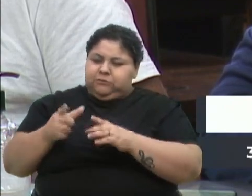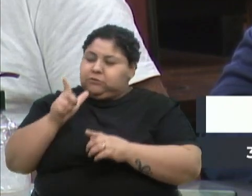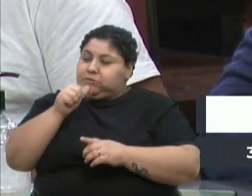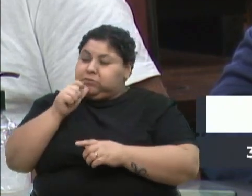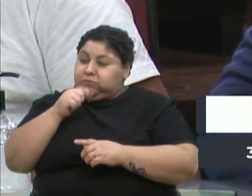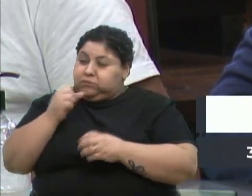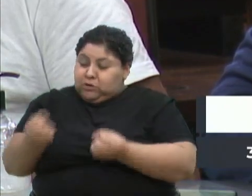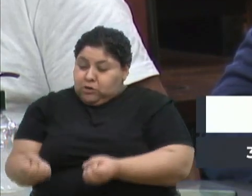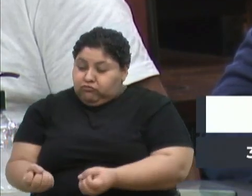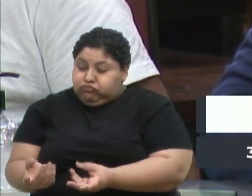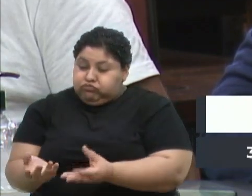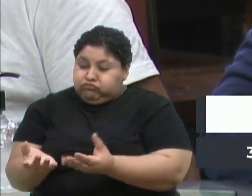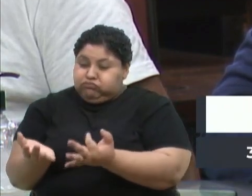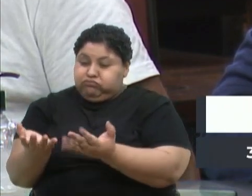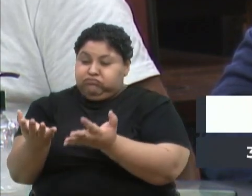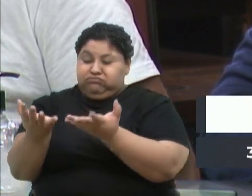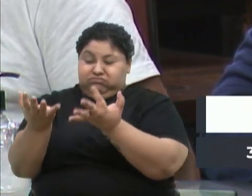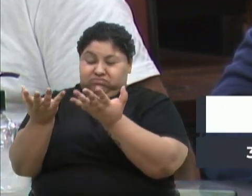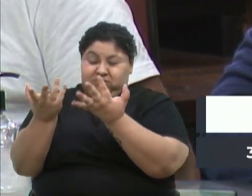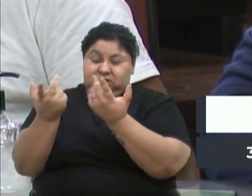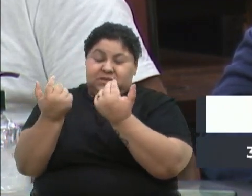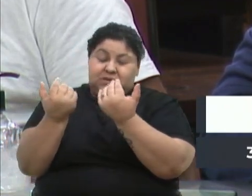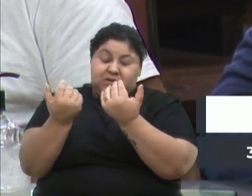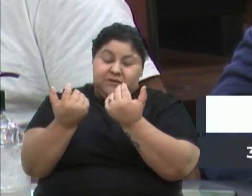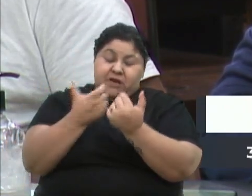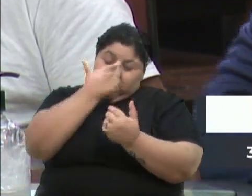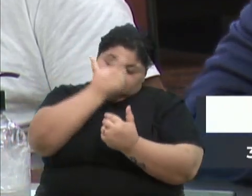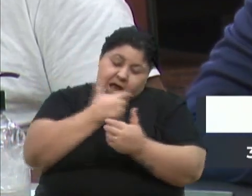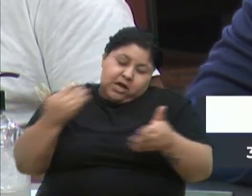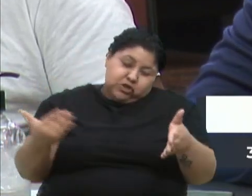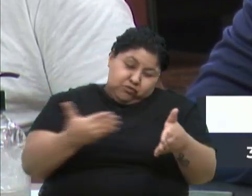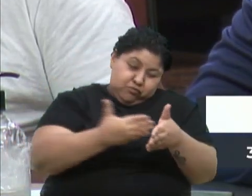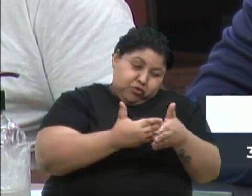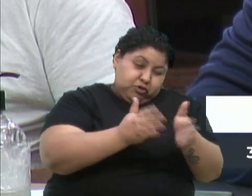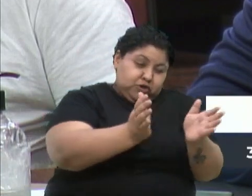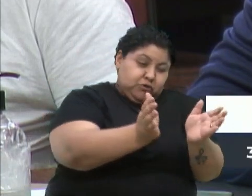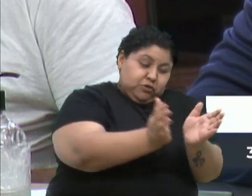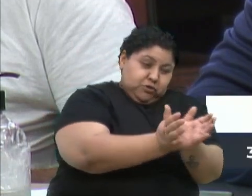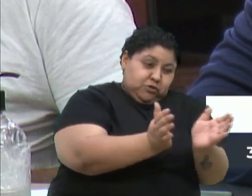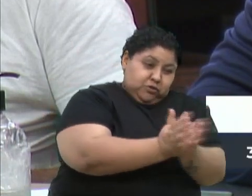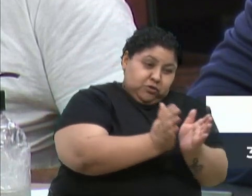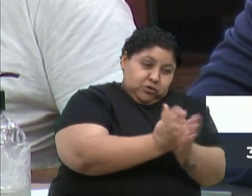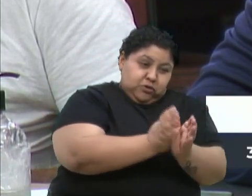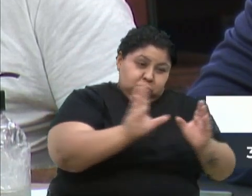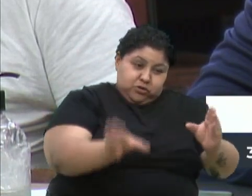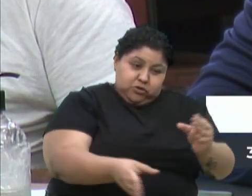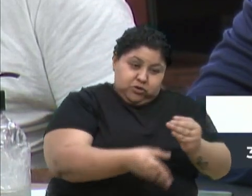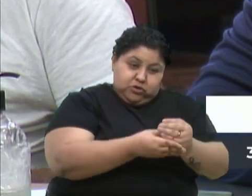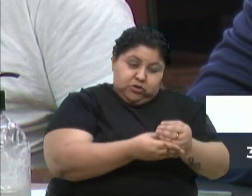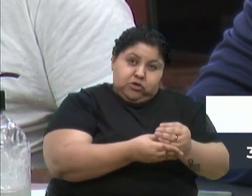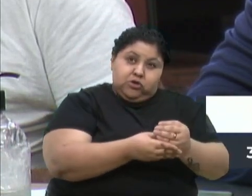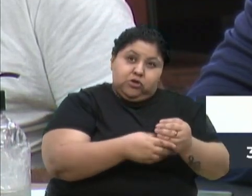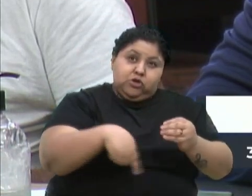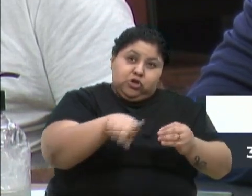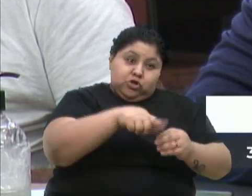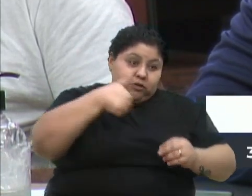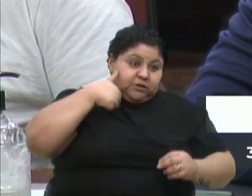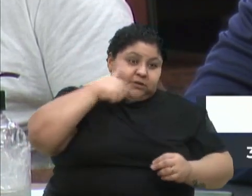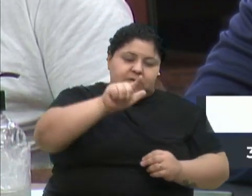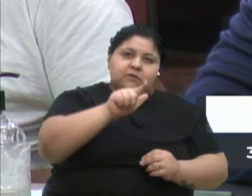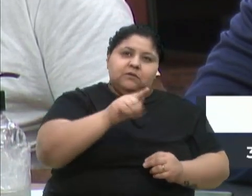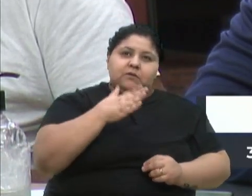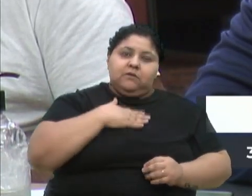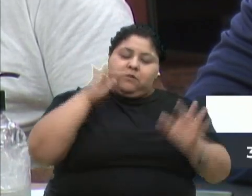quem sabe agora nessa próxima grupo de emendas nós vamos ser contemplados. E eu fiquei muito feliz porque o senador Reis